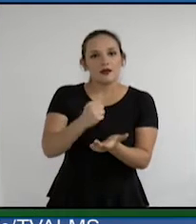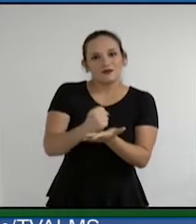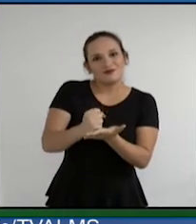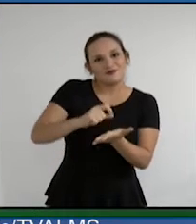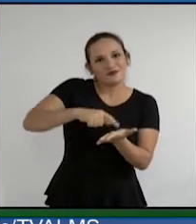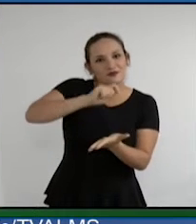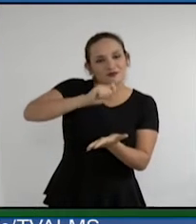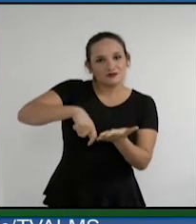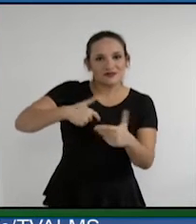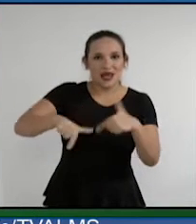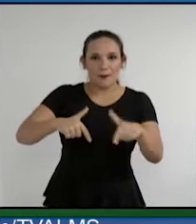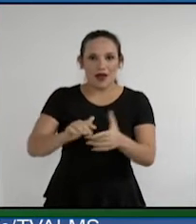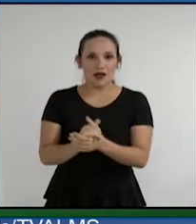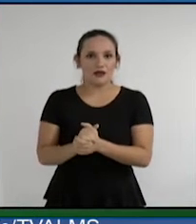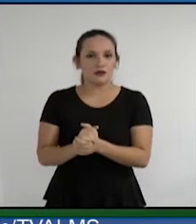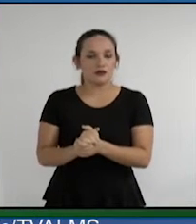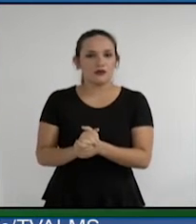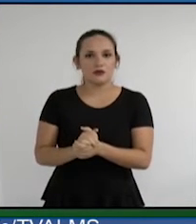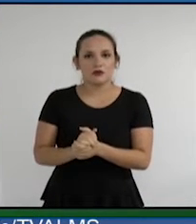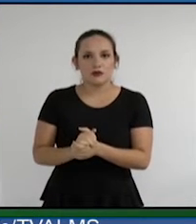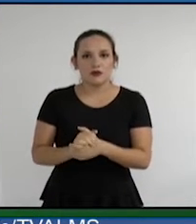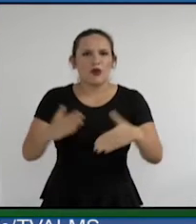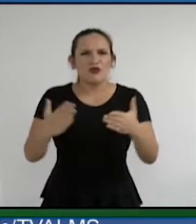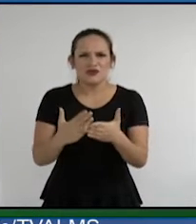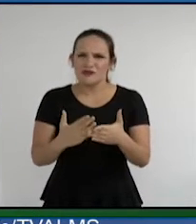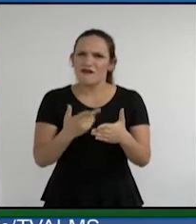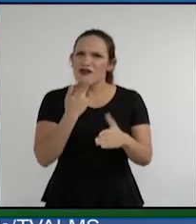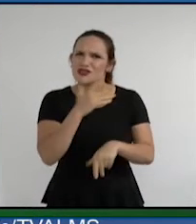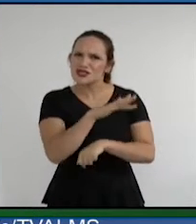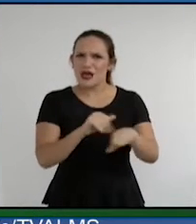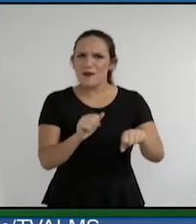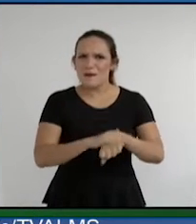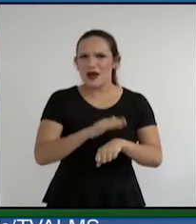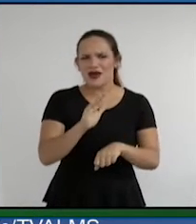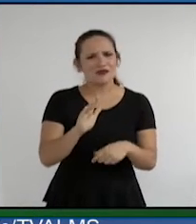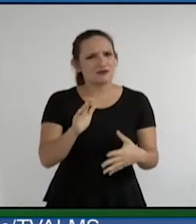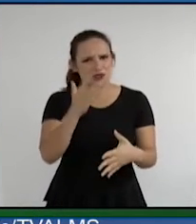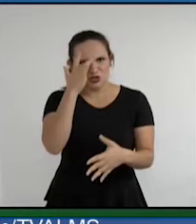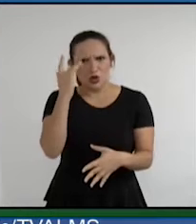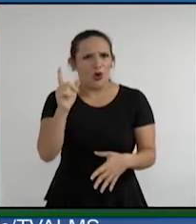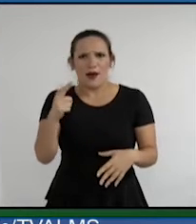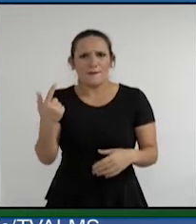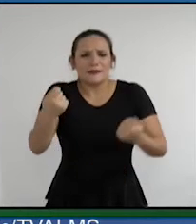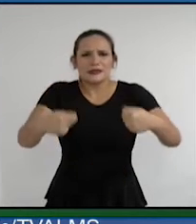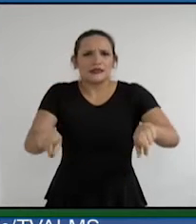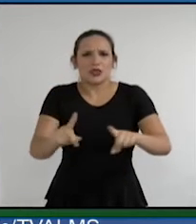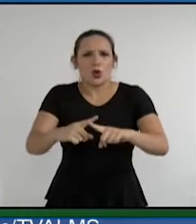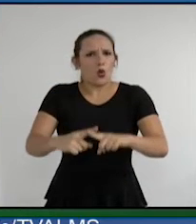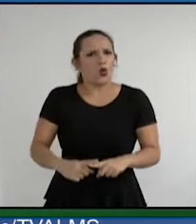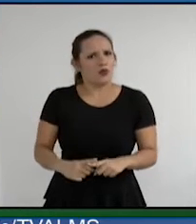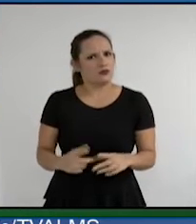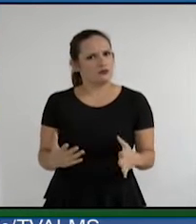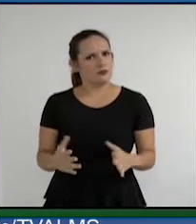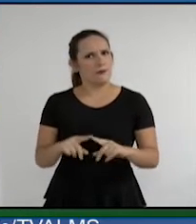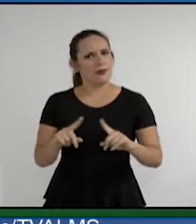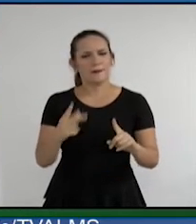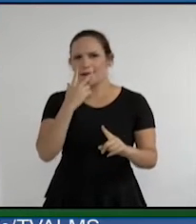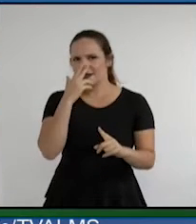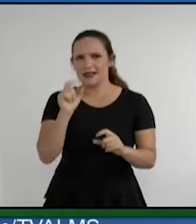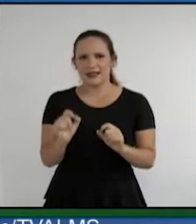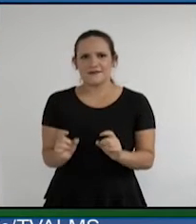temporária, é reflexo do projeto de terceirização que foi aprovado. O servidor